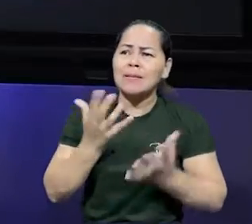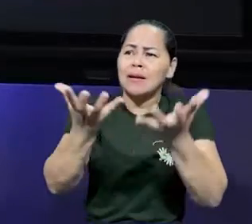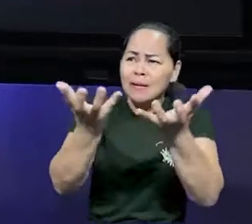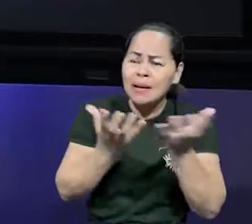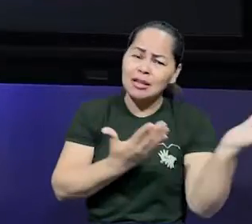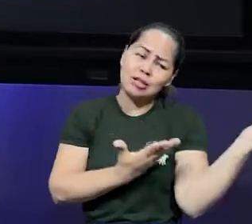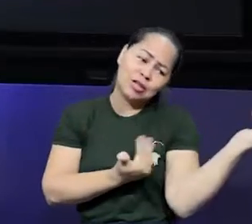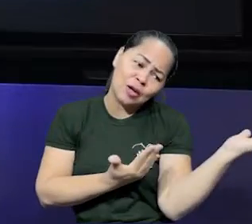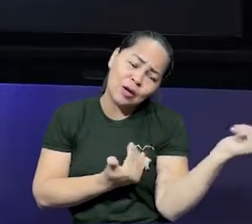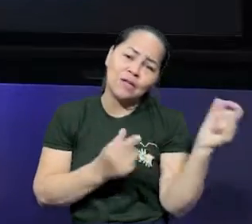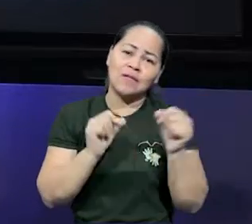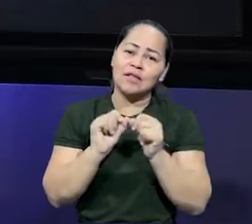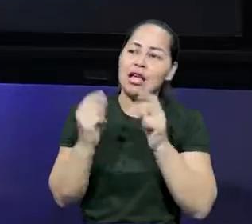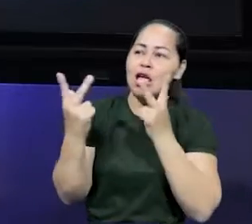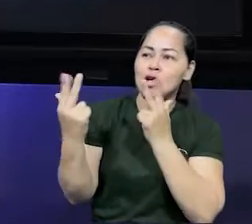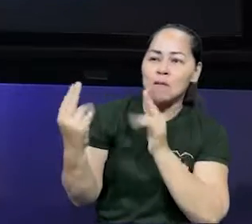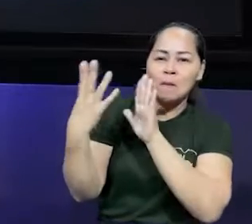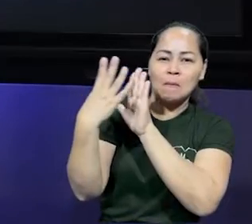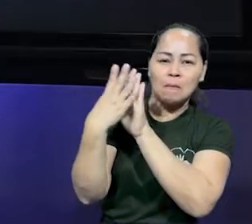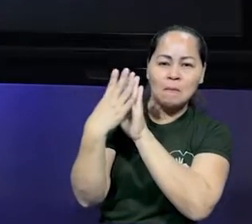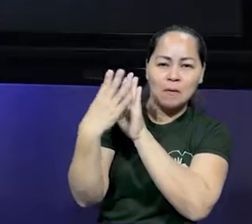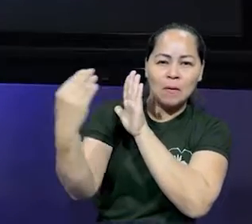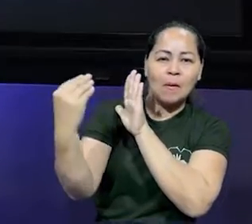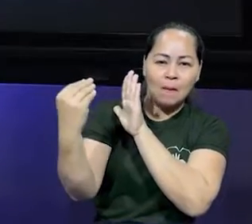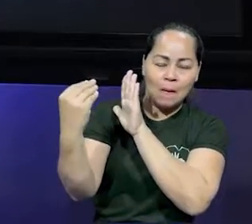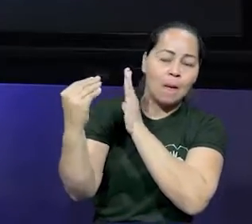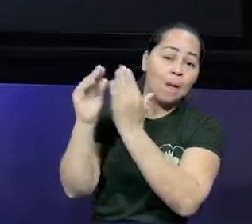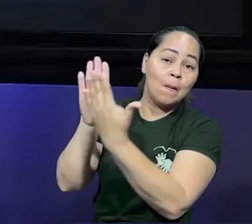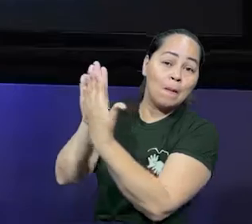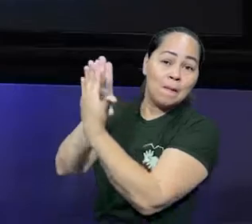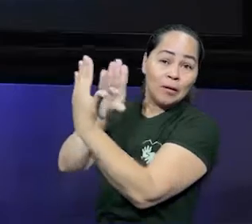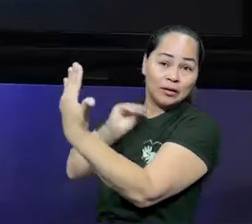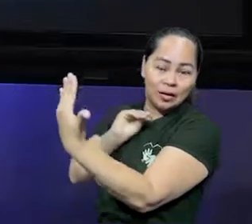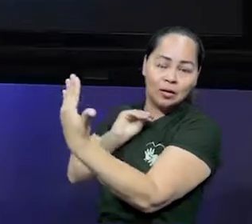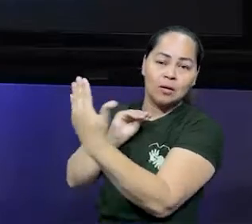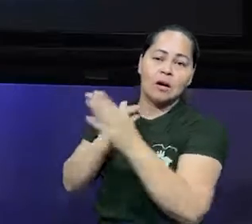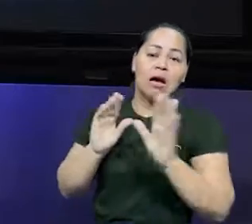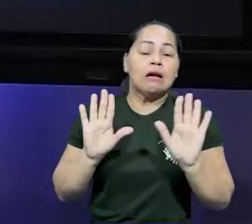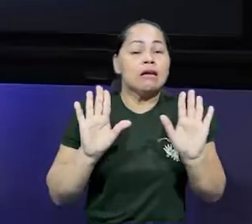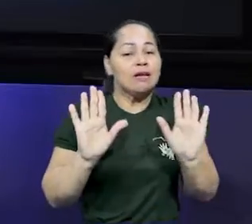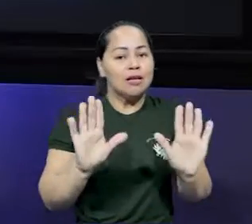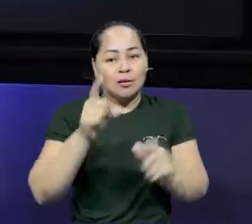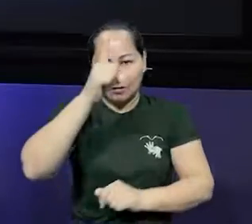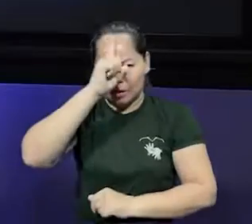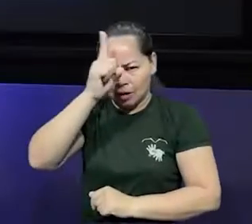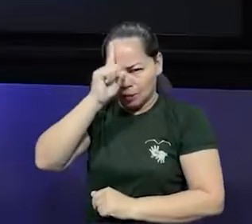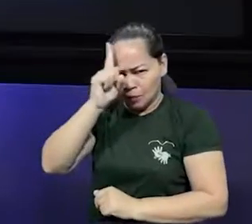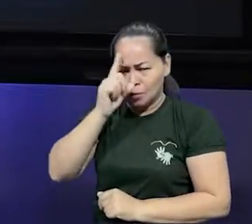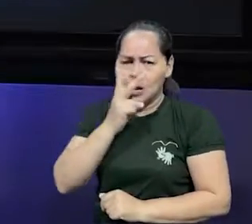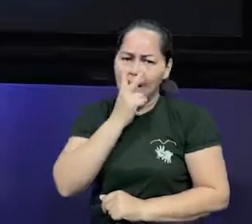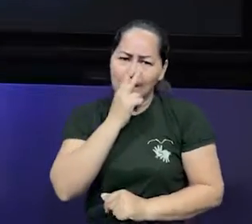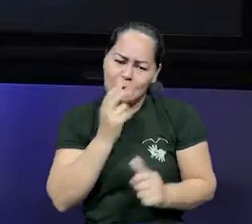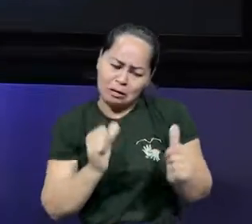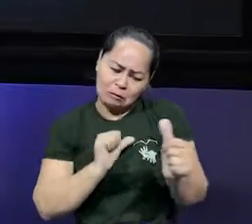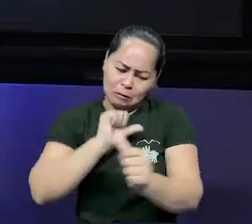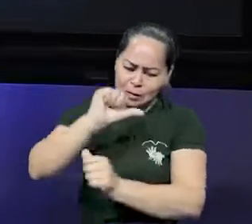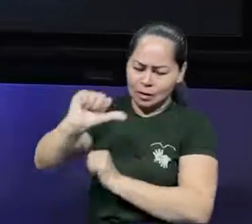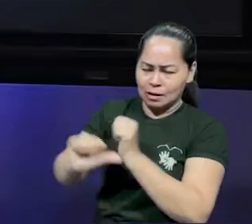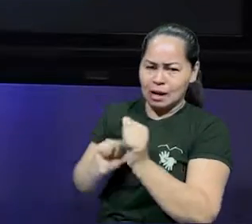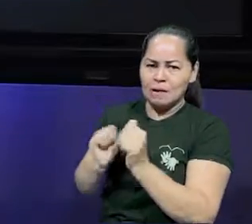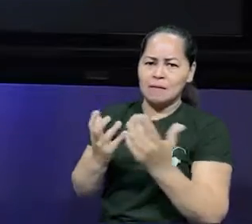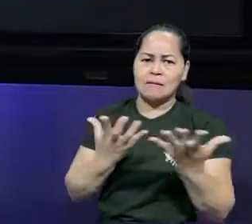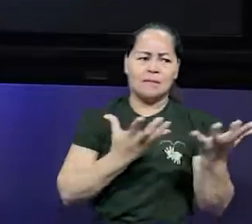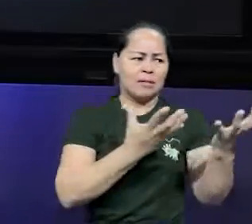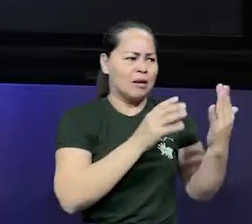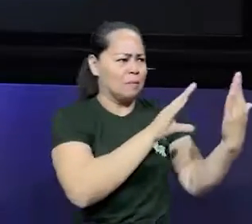fazer coisas típicas da juventude. Os adultos querem ser jovens também. Eles vivem tentando evitar